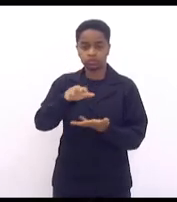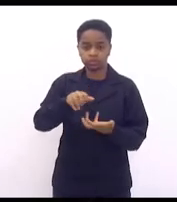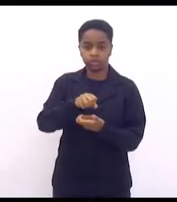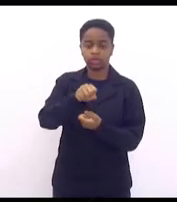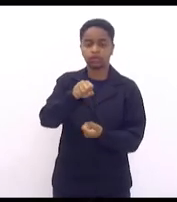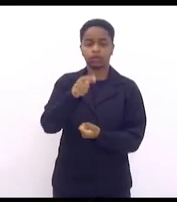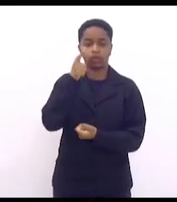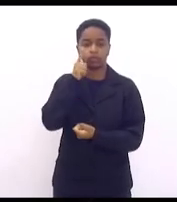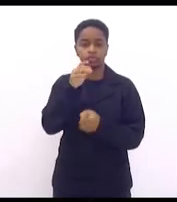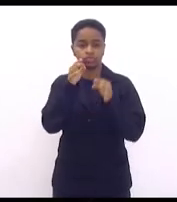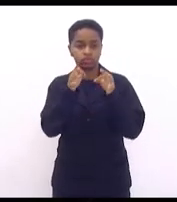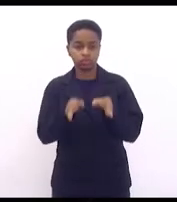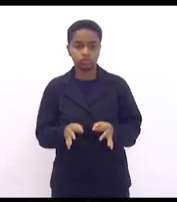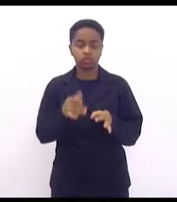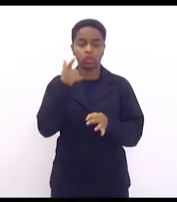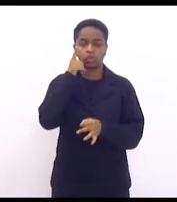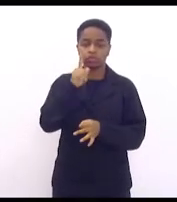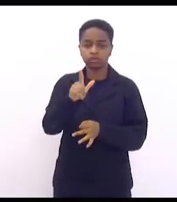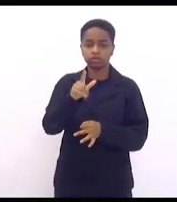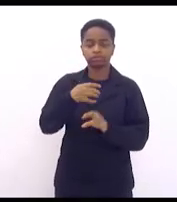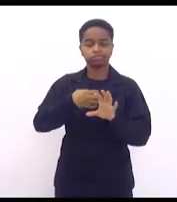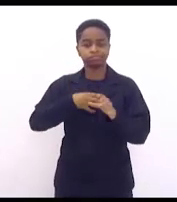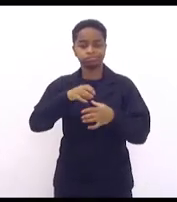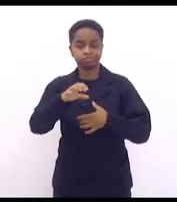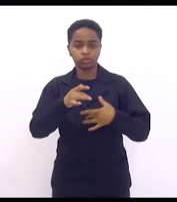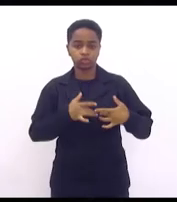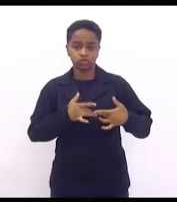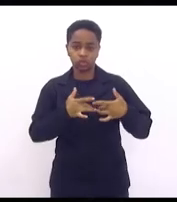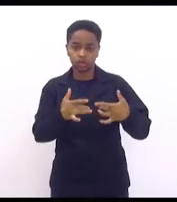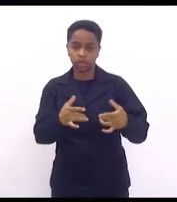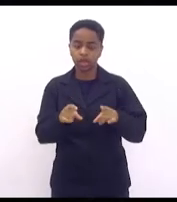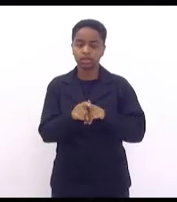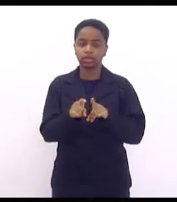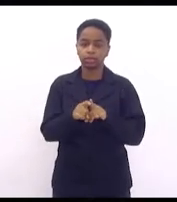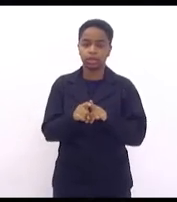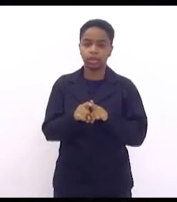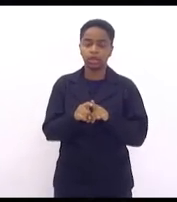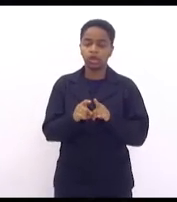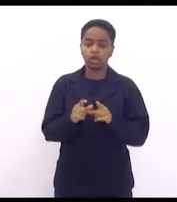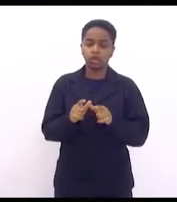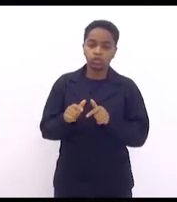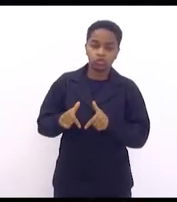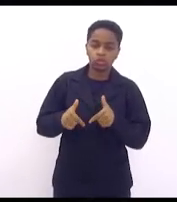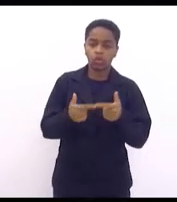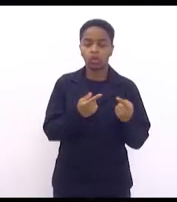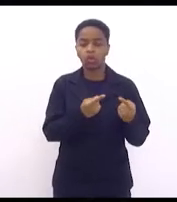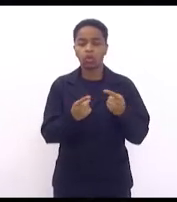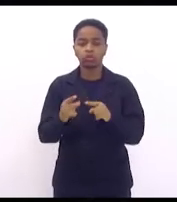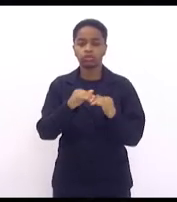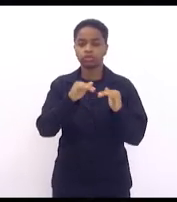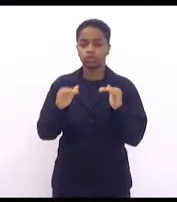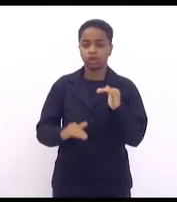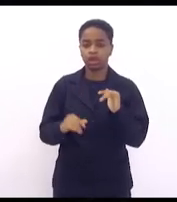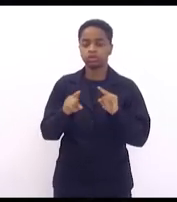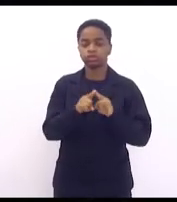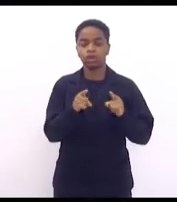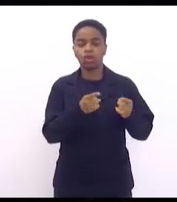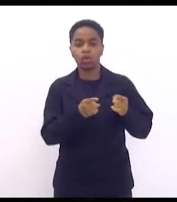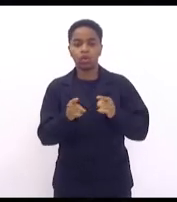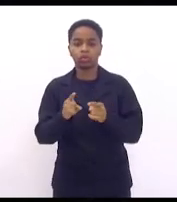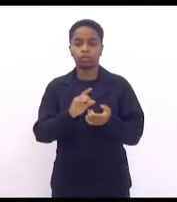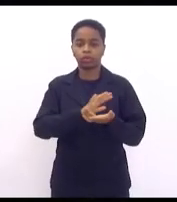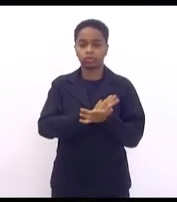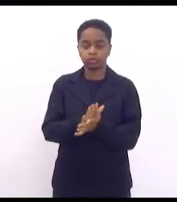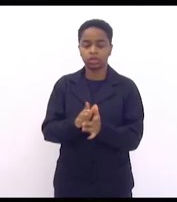seja justo, que seja solidário, que enfrente a desigualdade, enfrente o preconceito, que garanta a dignidade